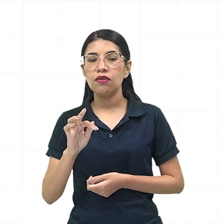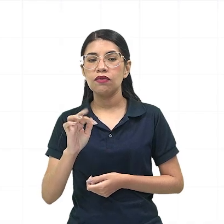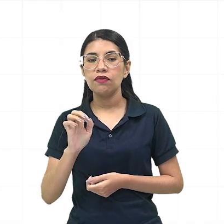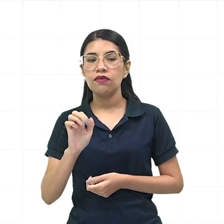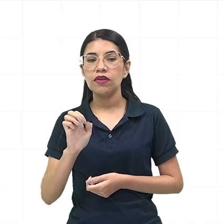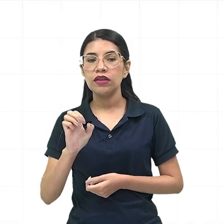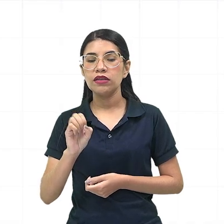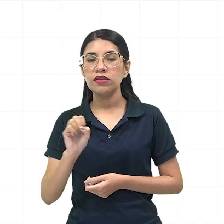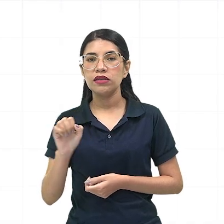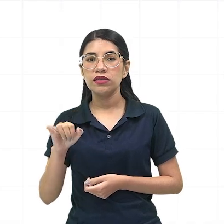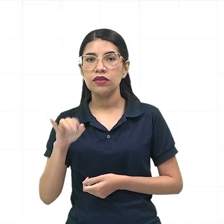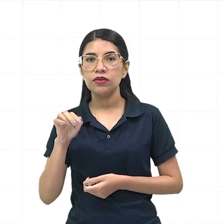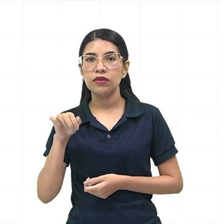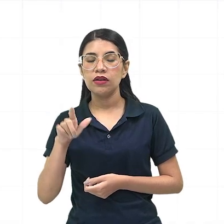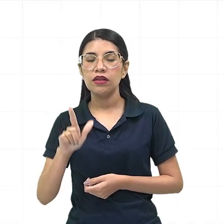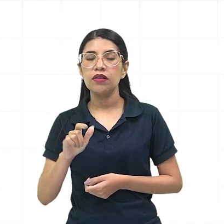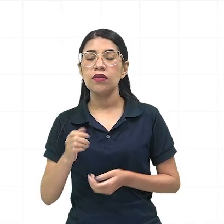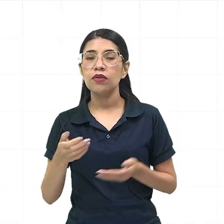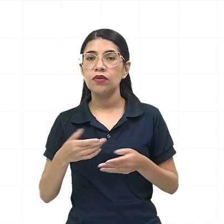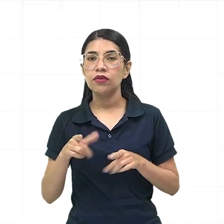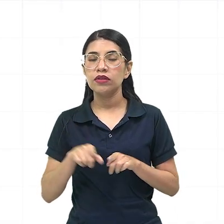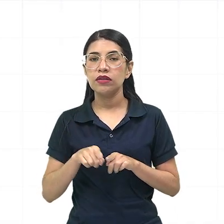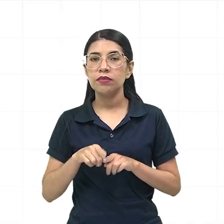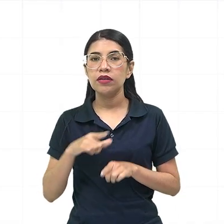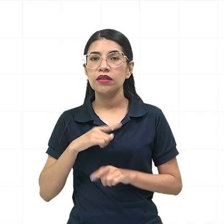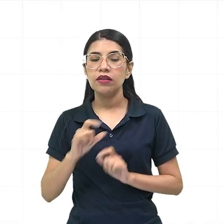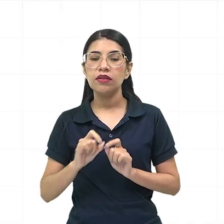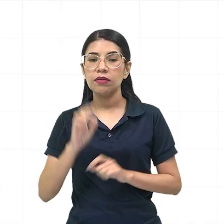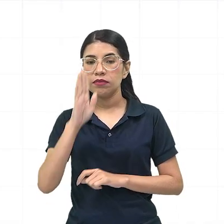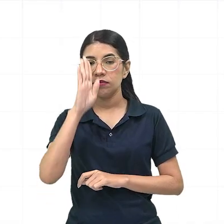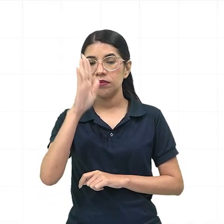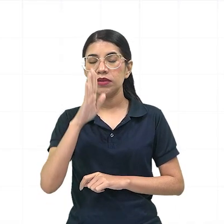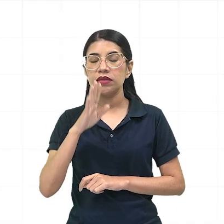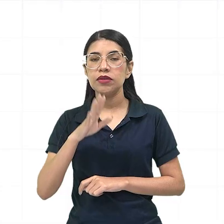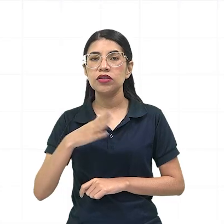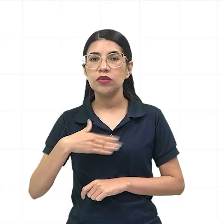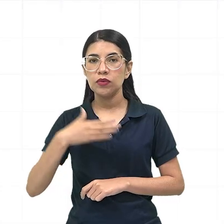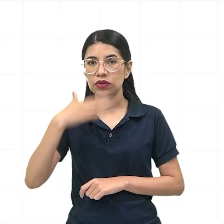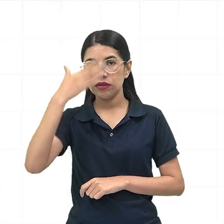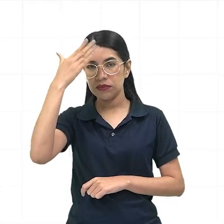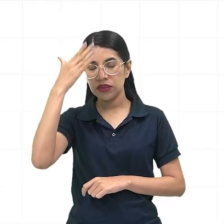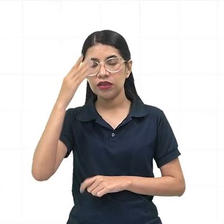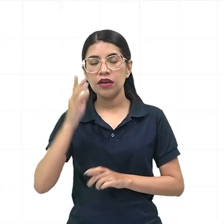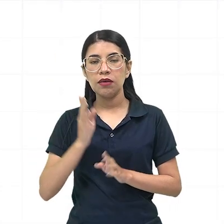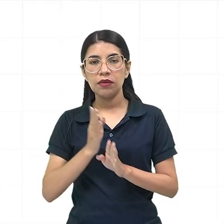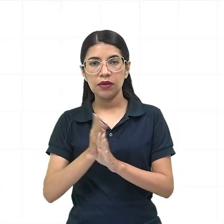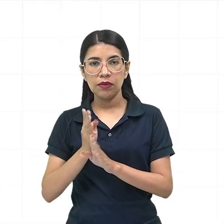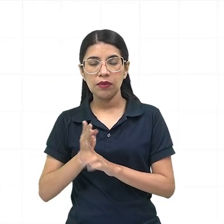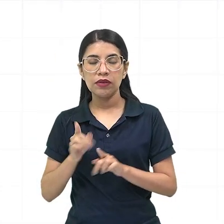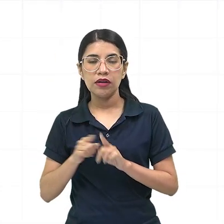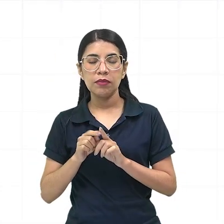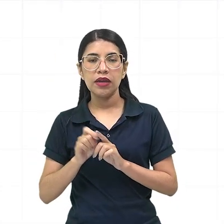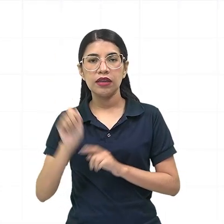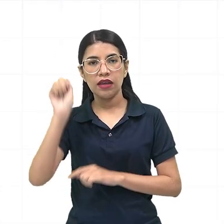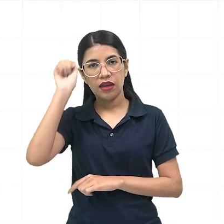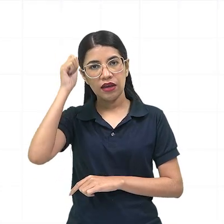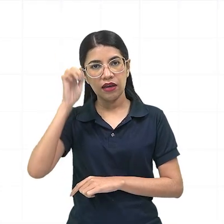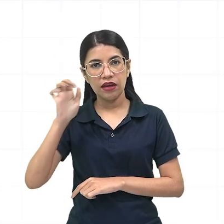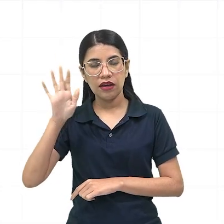confessional. Na atualidade, está presente em especial no mundo islâmico, mas pode ser identificado também na África e na